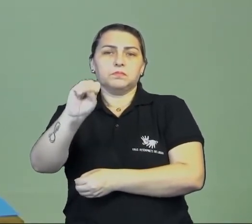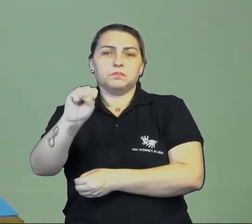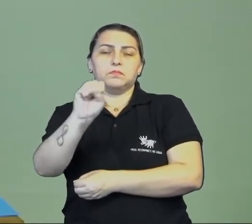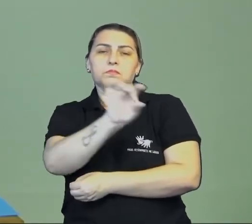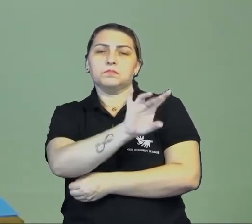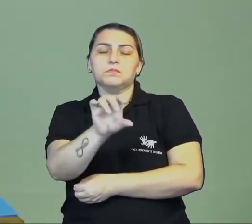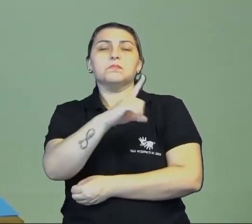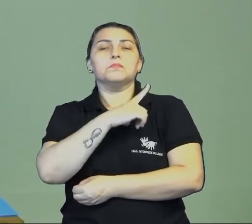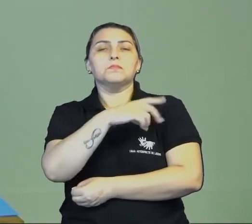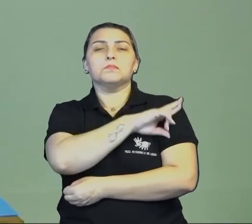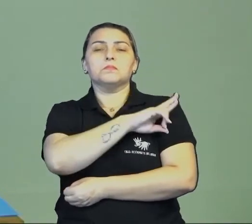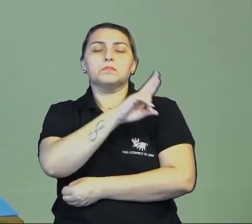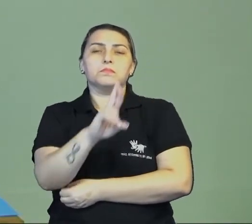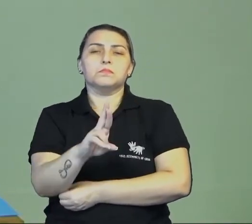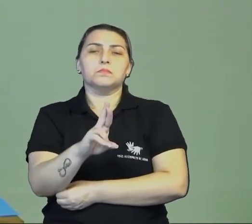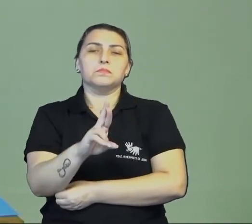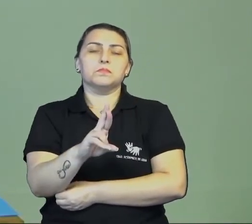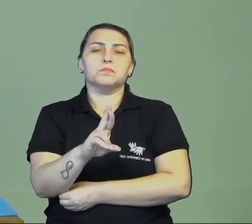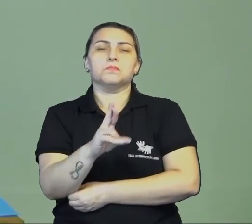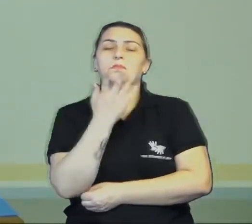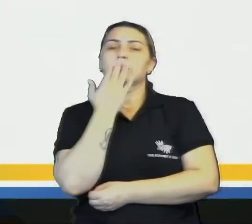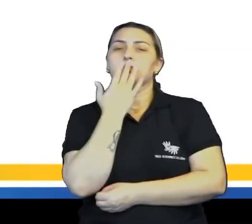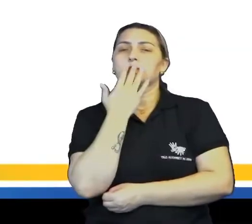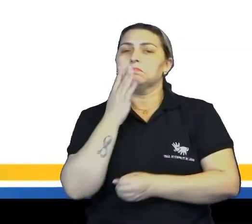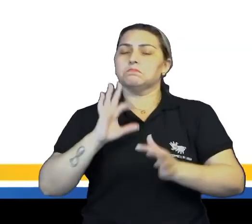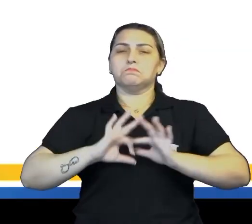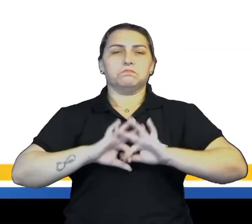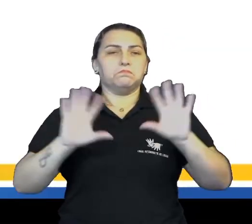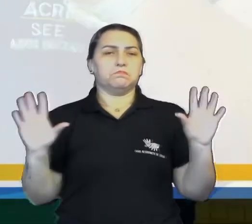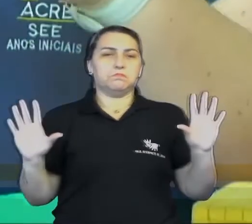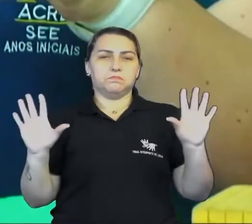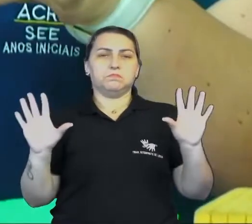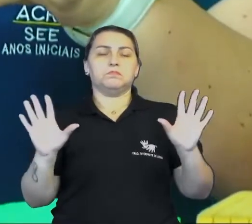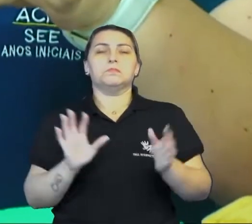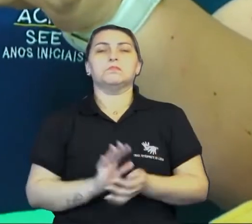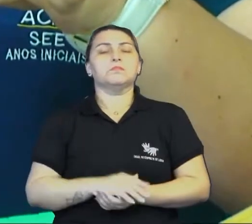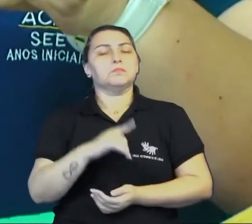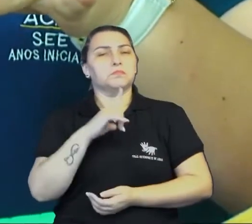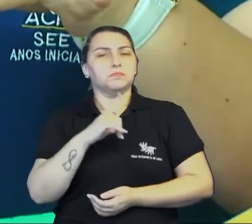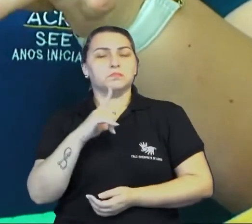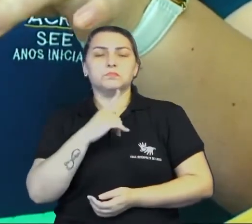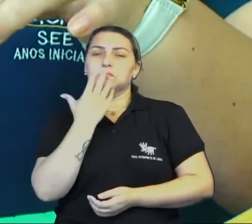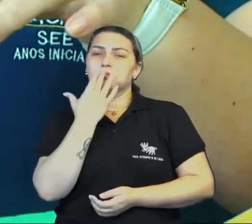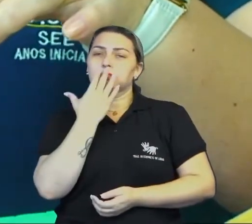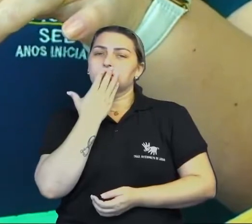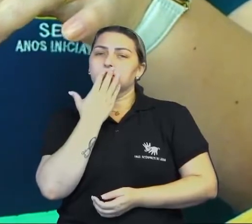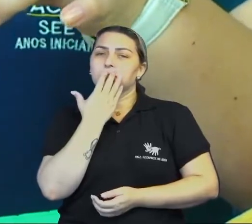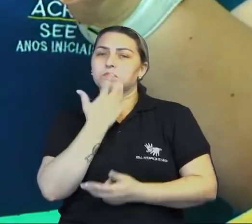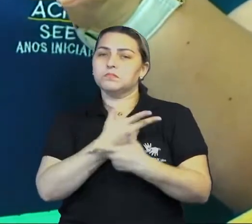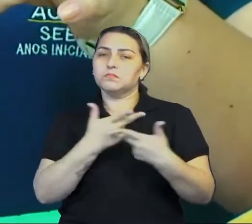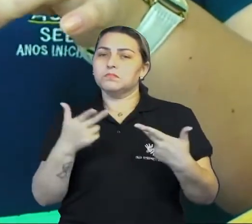uma representação. Essa cor aqui independe da cor. No caso aqui nós temos essas cores,